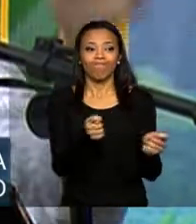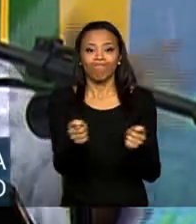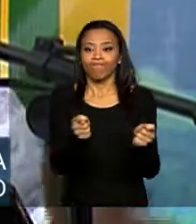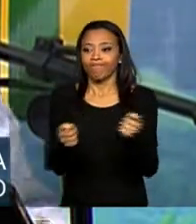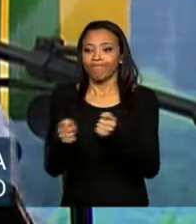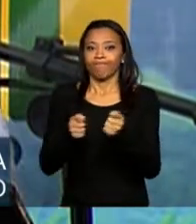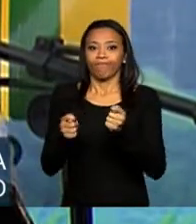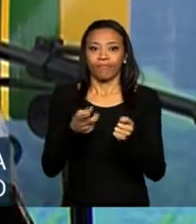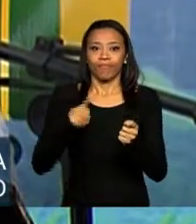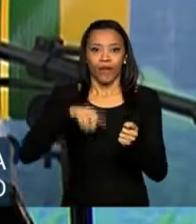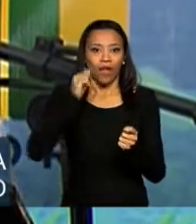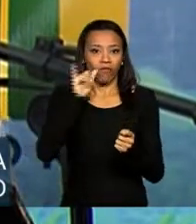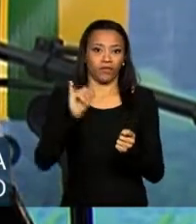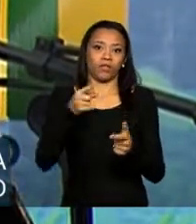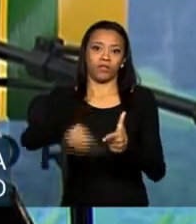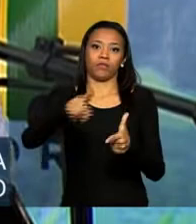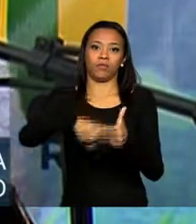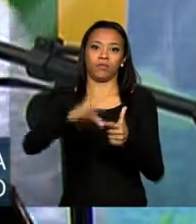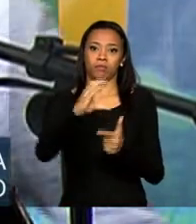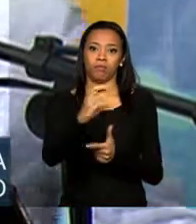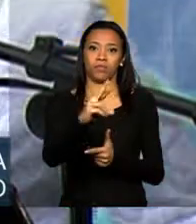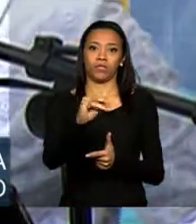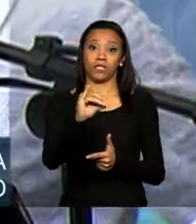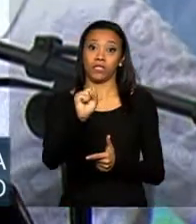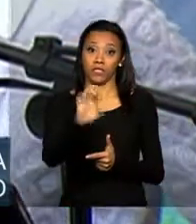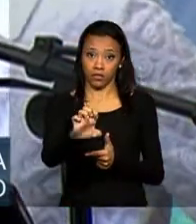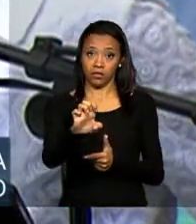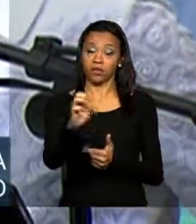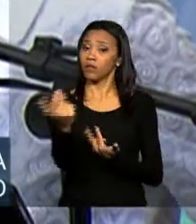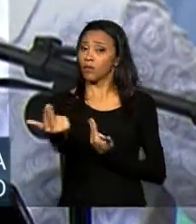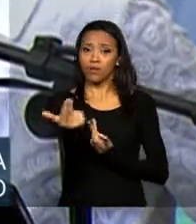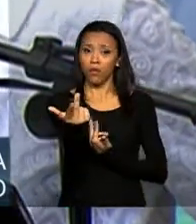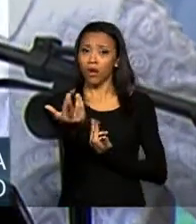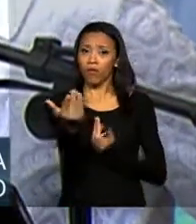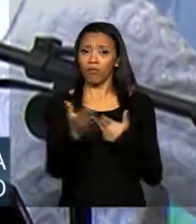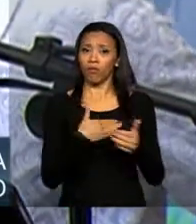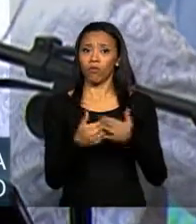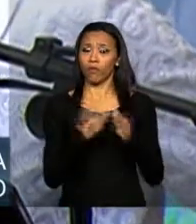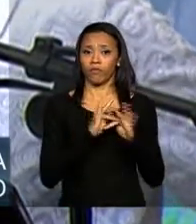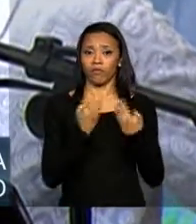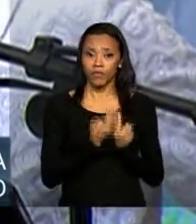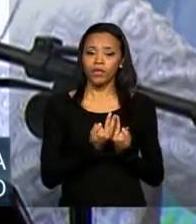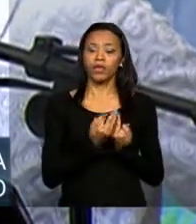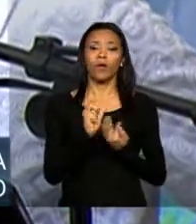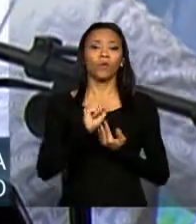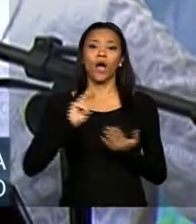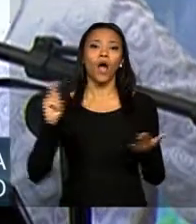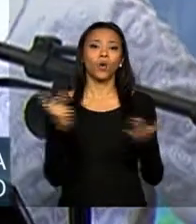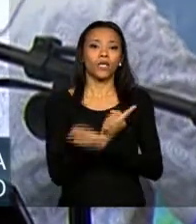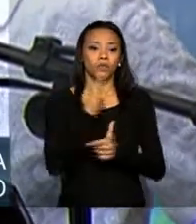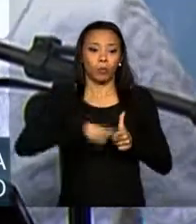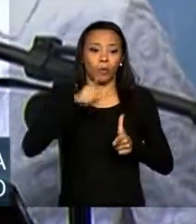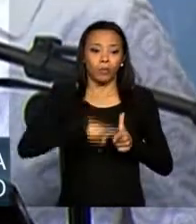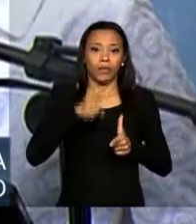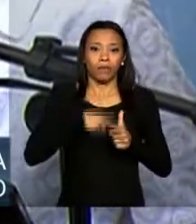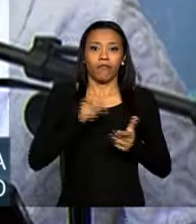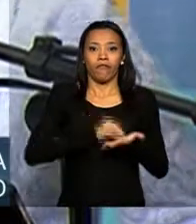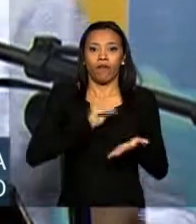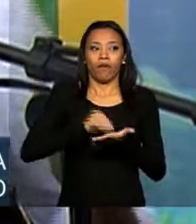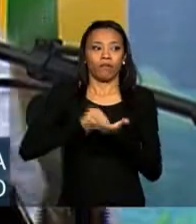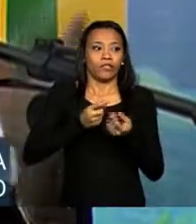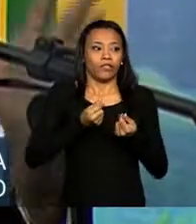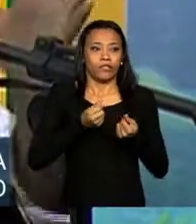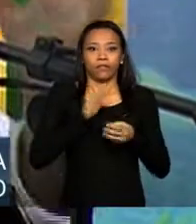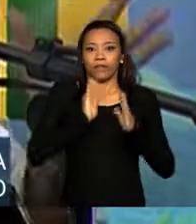como é que nós absorvemos como qualquer família quando enfrenta uma crise absorvo só tem um